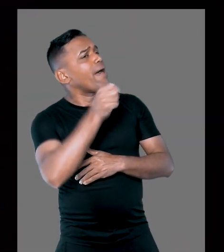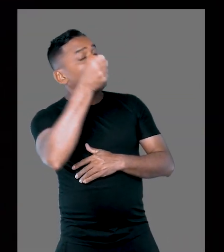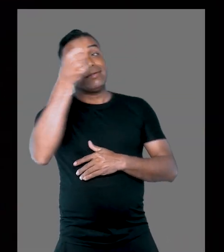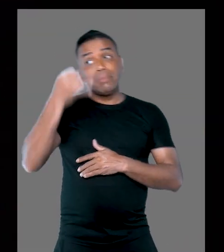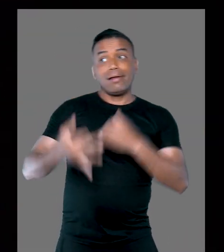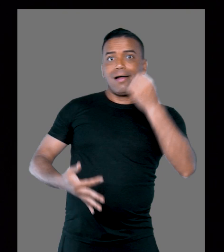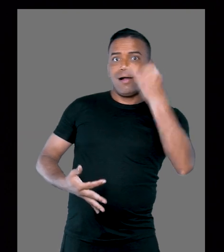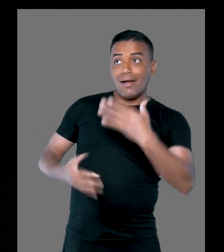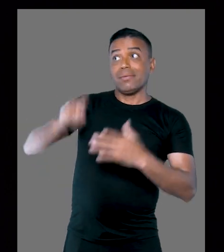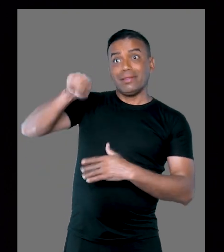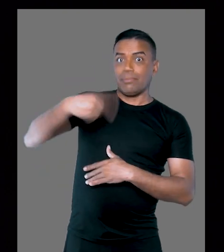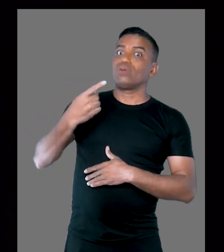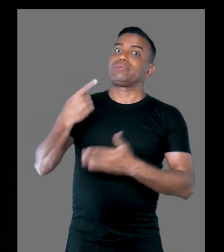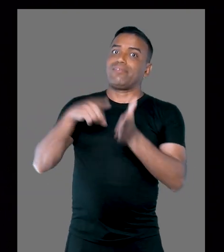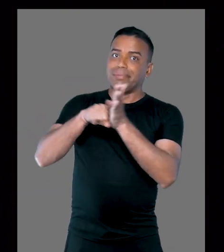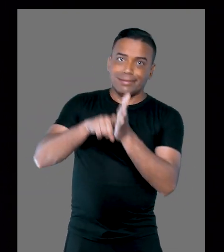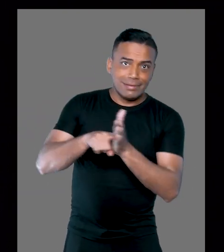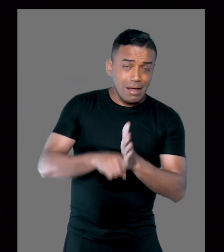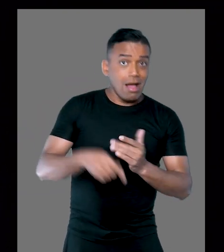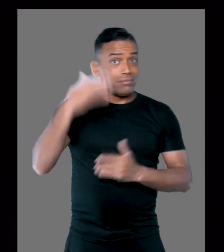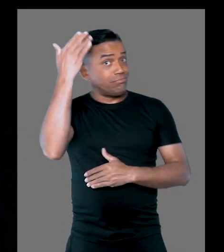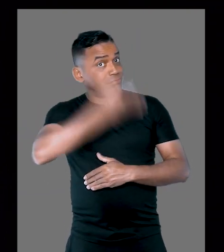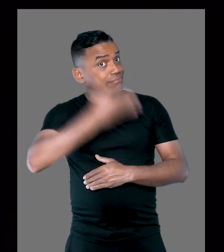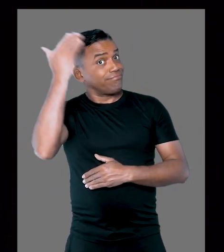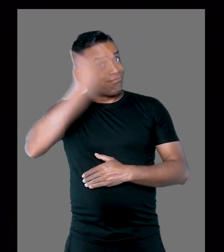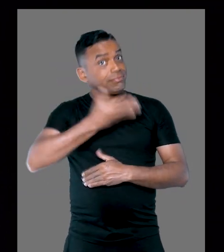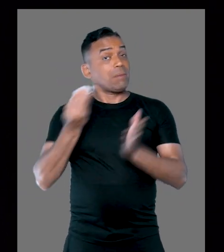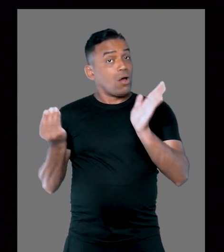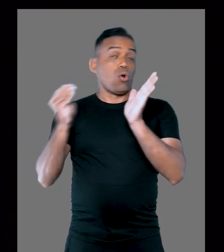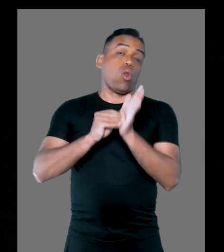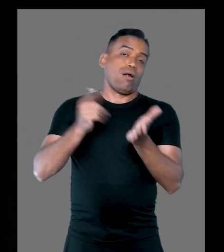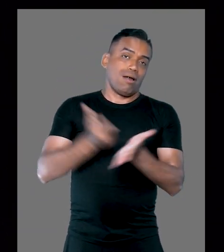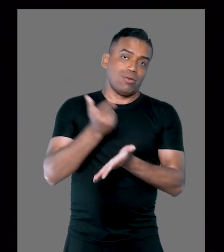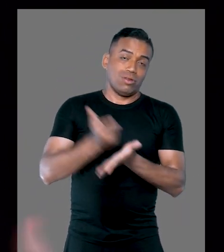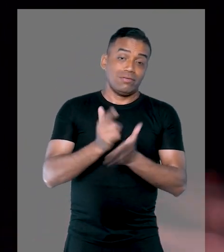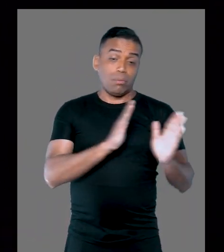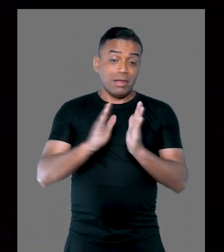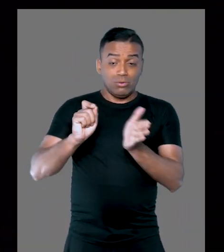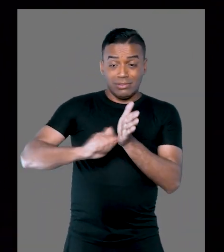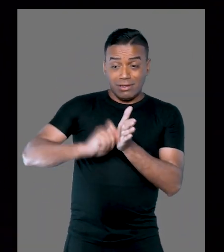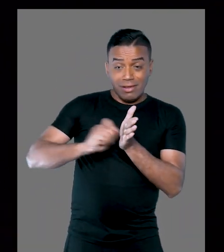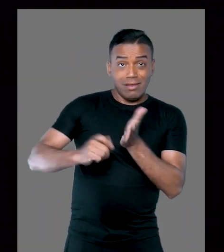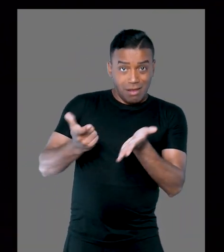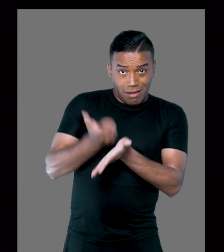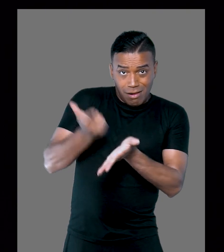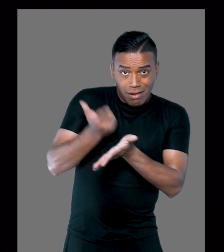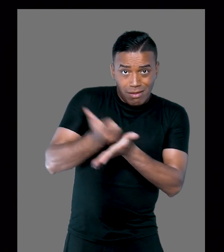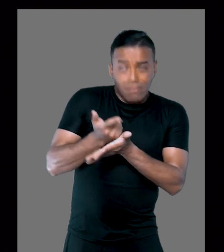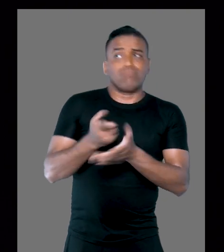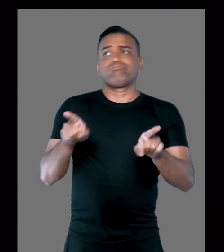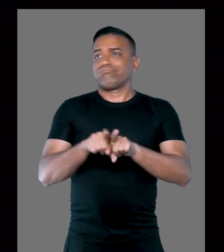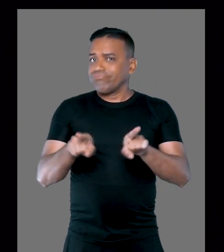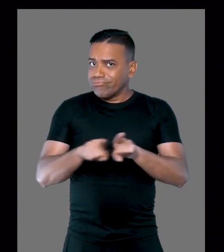eu tinha que ir atrás e pesquisar e tudo. E durante a escrita do livro eu também conversava